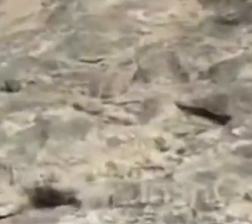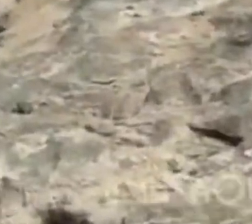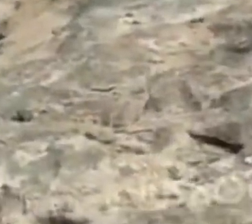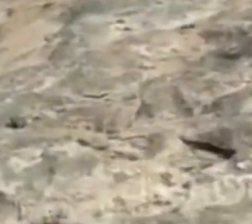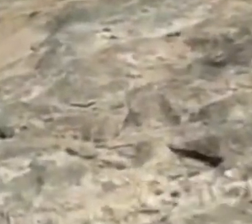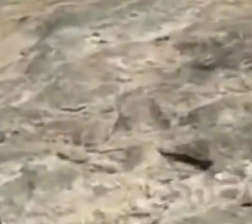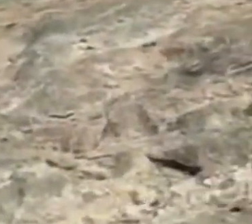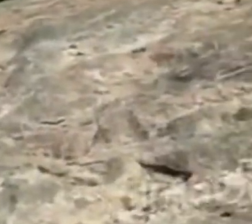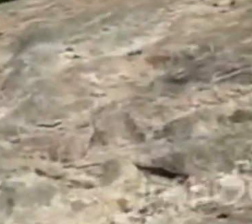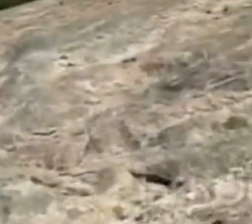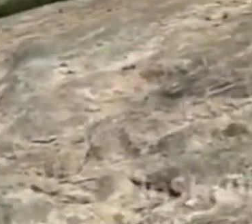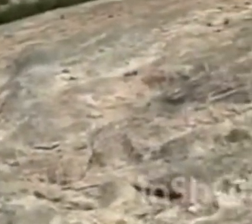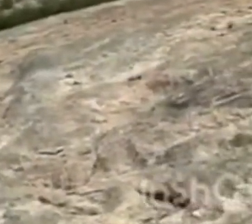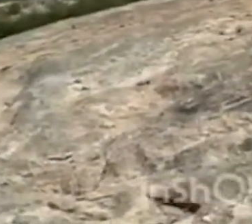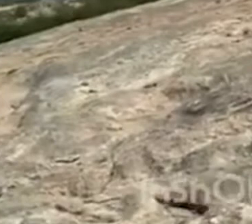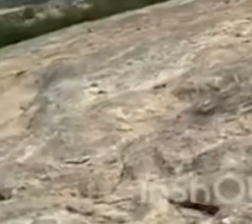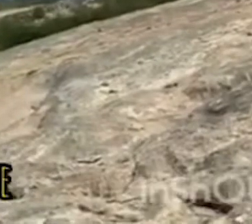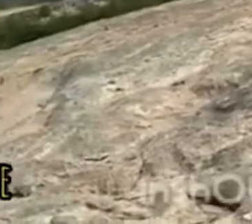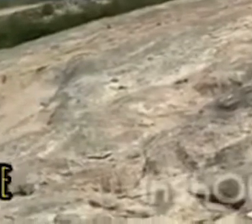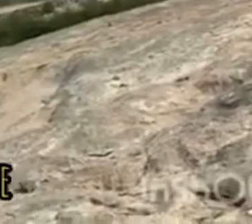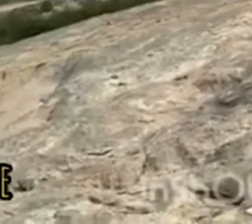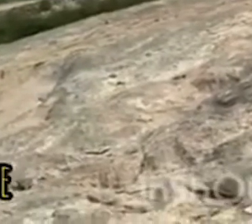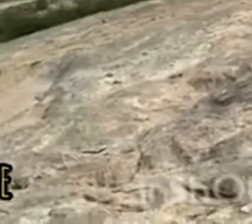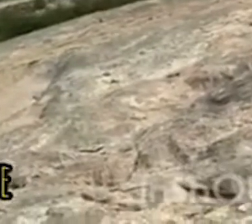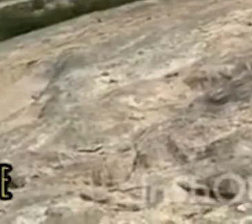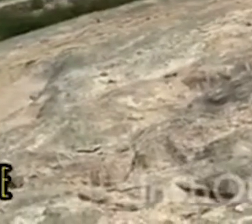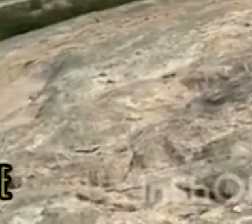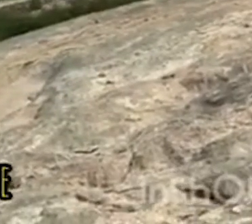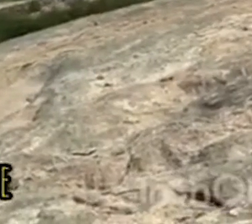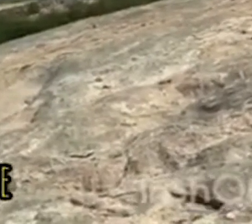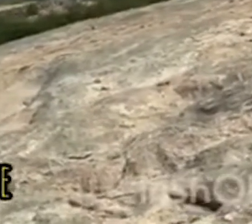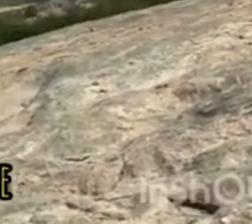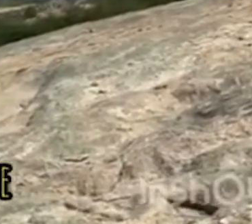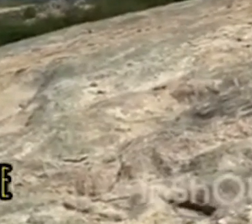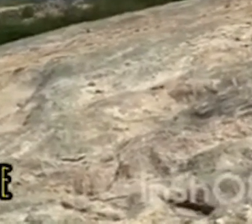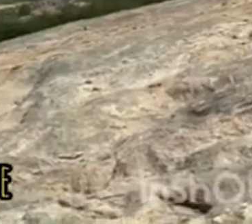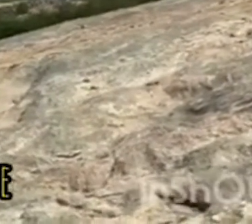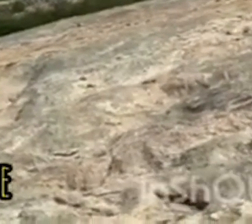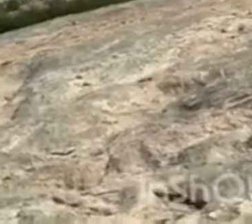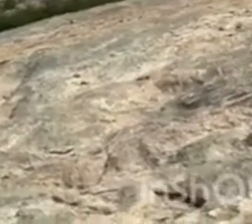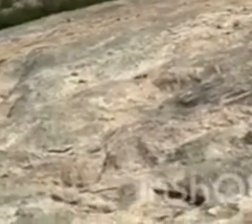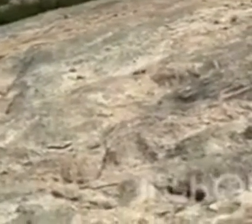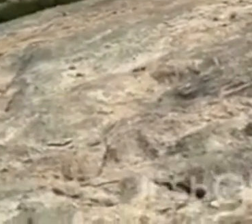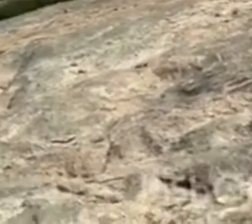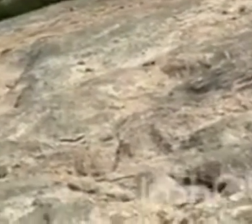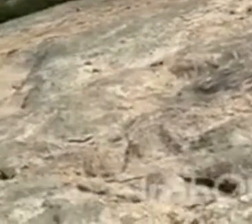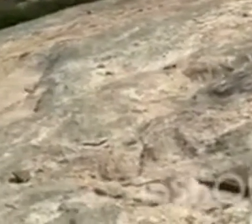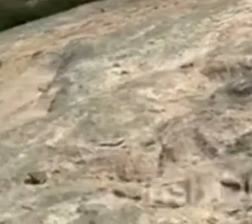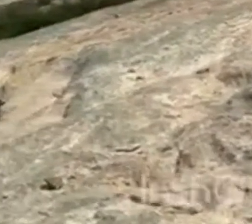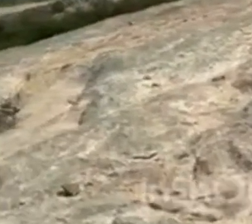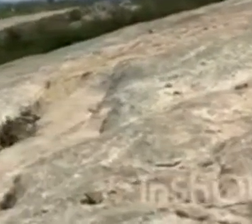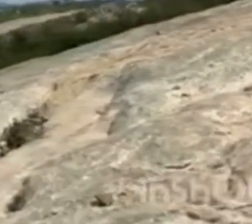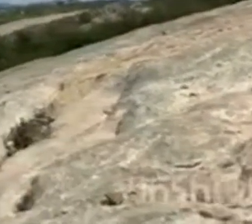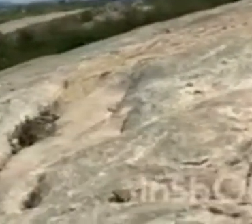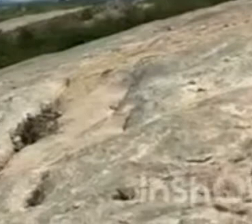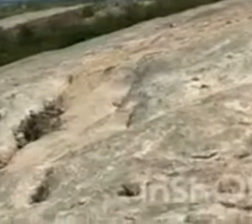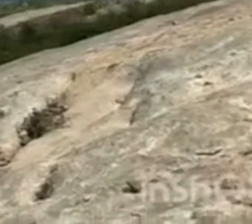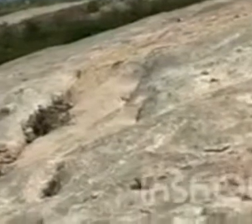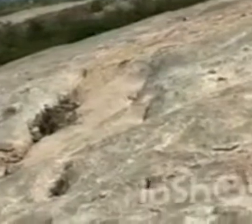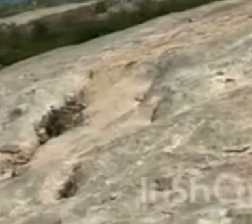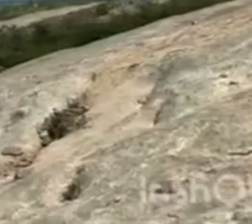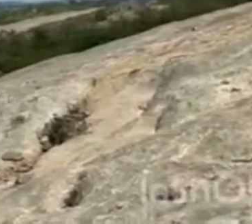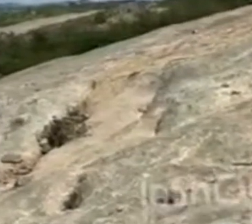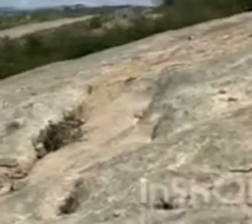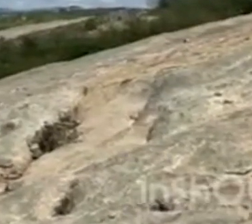que caiu em nosso chão. Veio de um cinturão de asteroides de outra parte, foi achado os fragmentos,